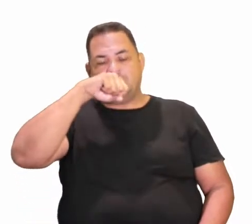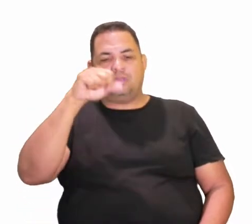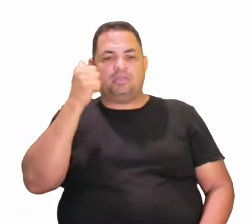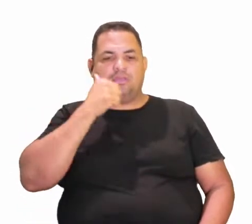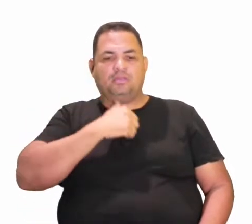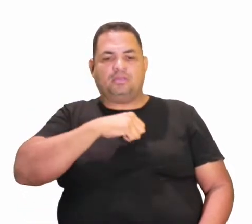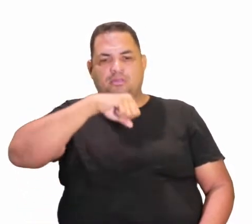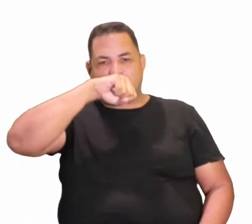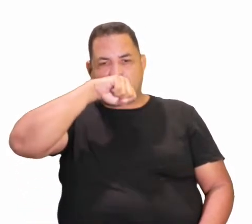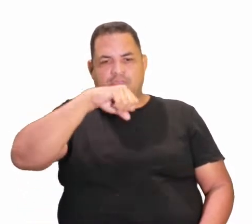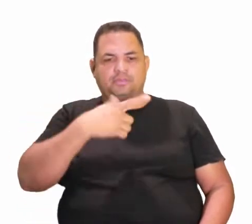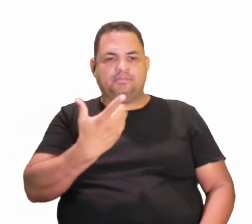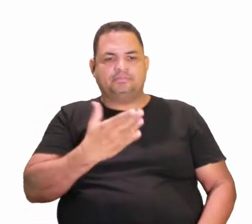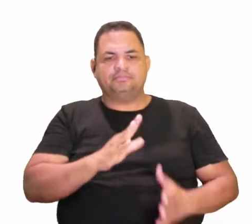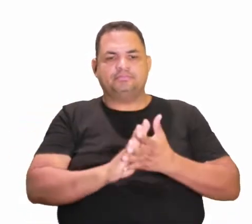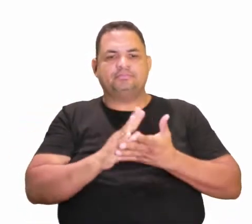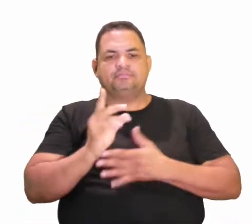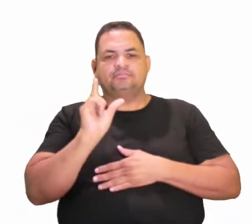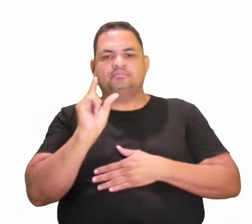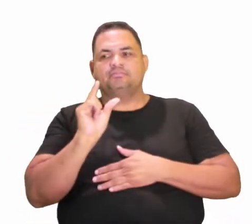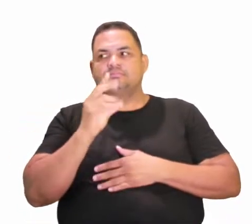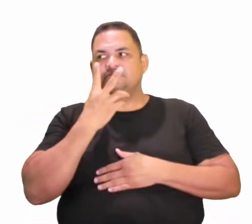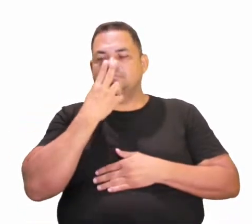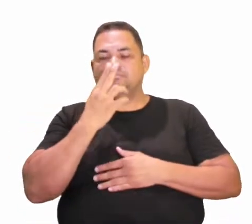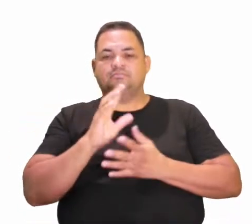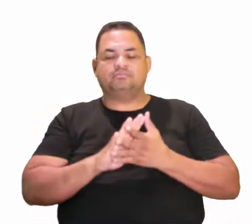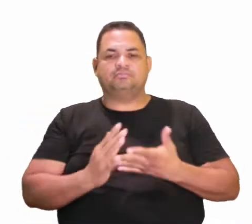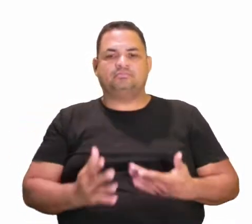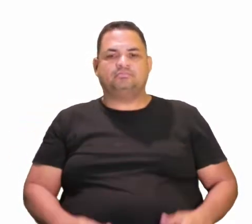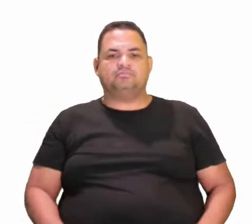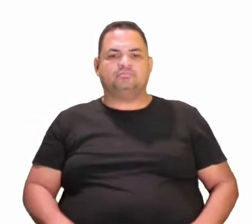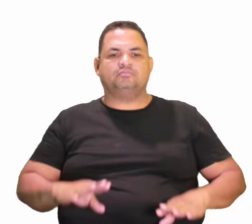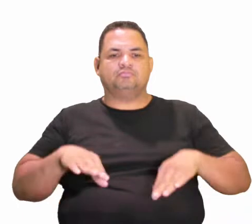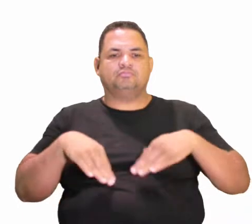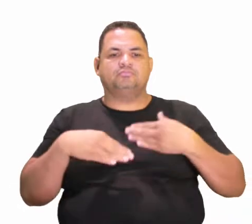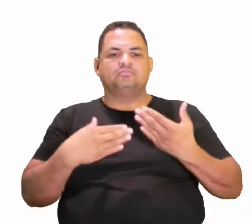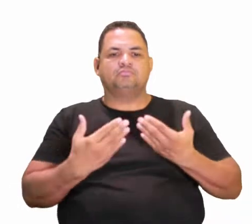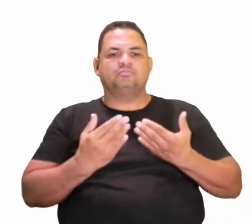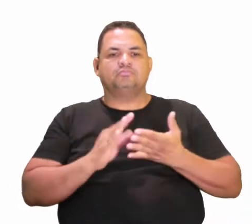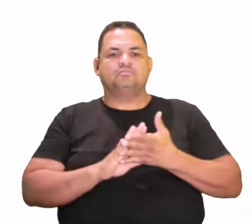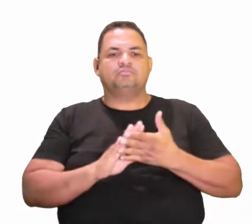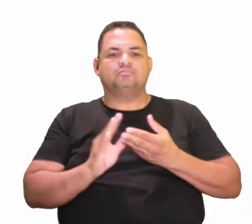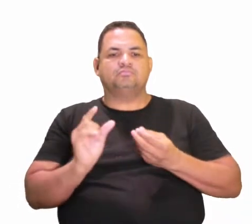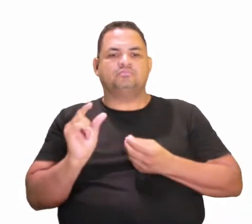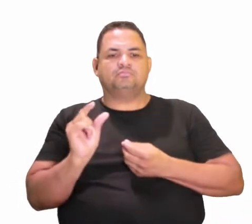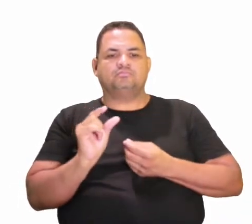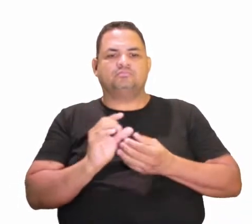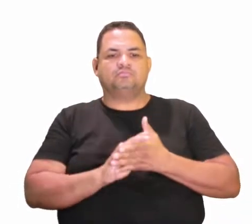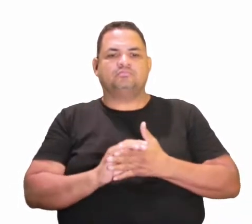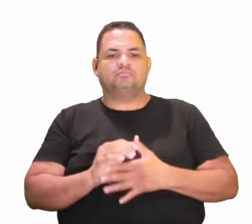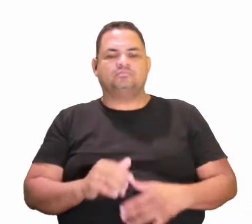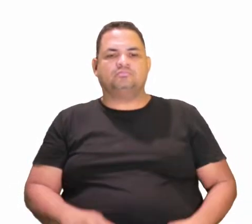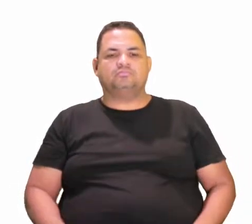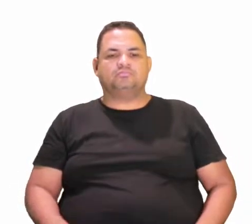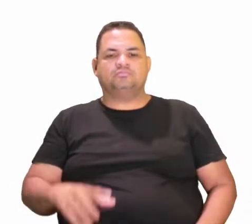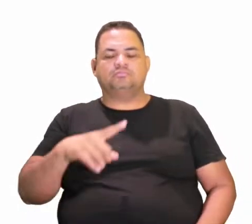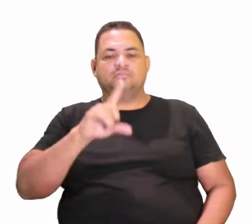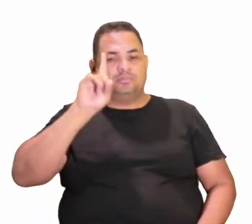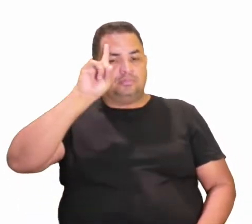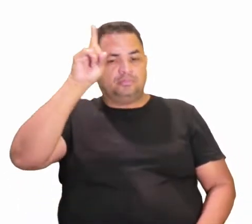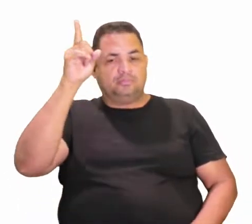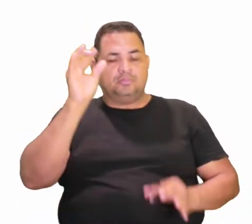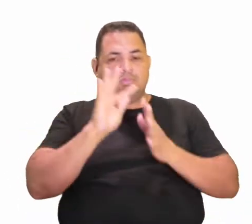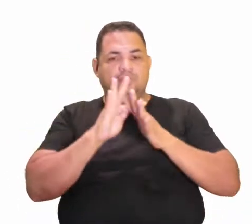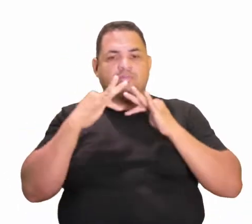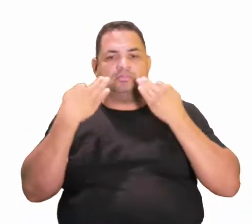cognato, é aquela palavra que parece, mas não é. E quando ela vem aqui no singular, antes precedida com a palavra single, a ideia de que é o quê? É